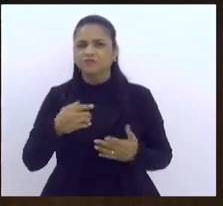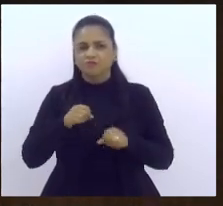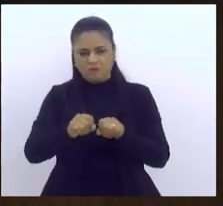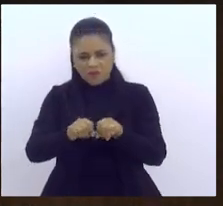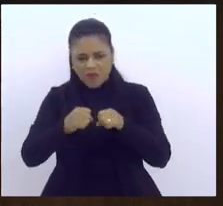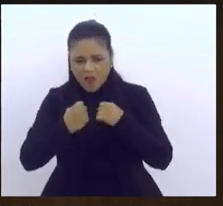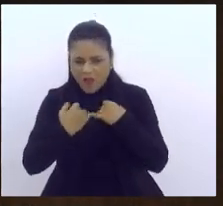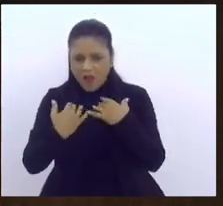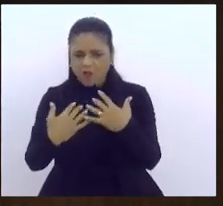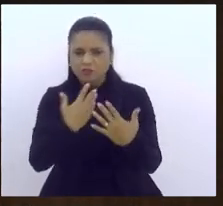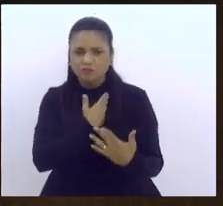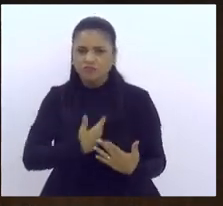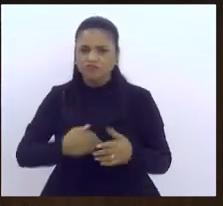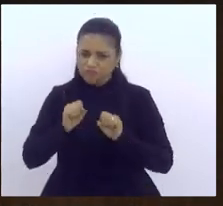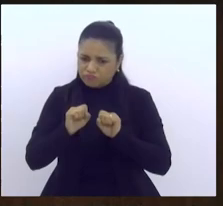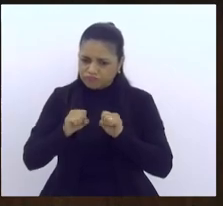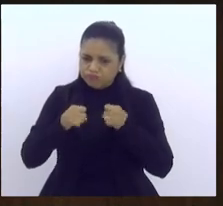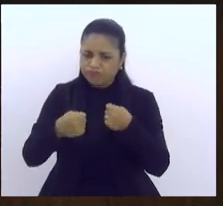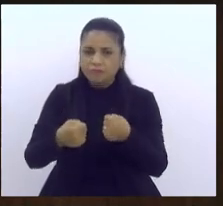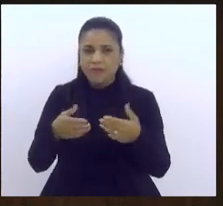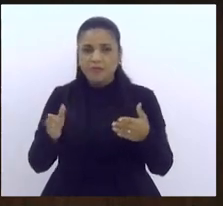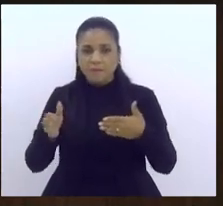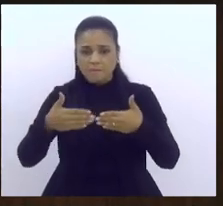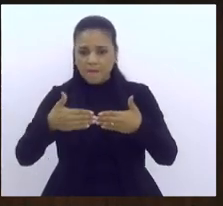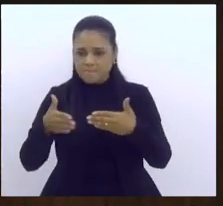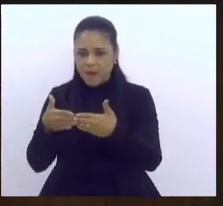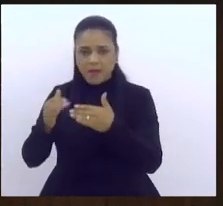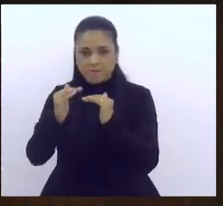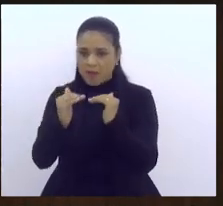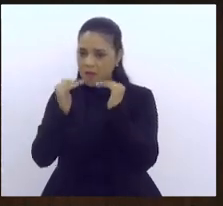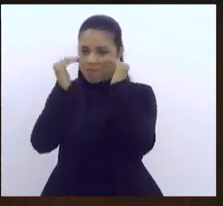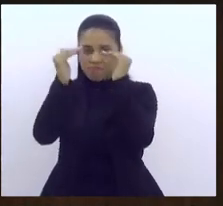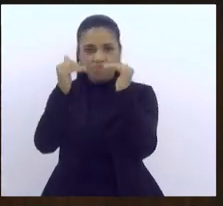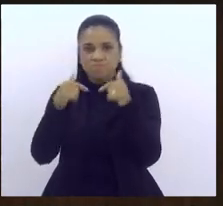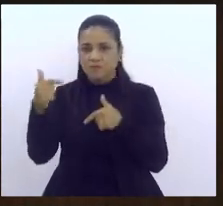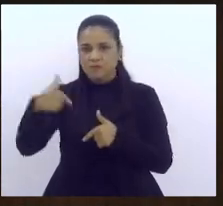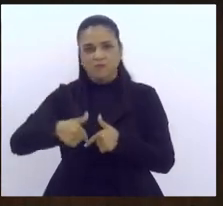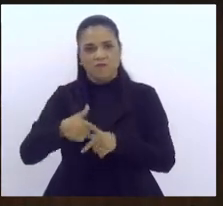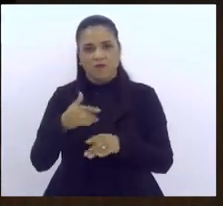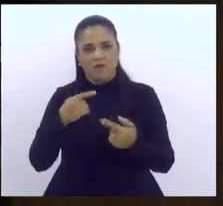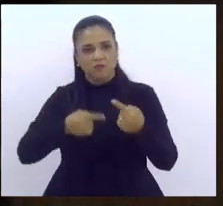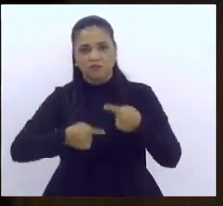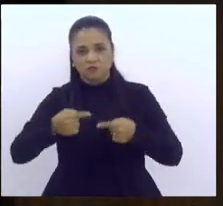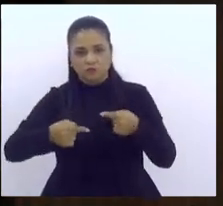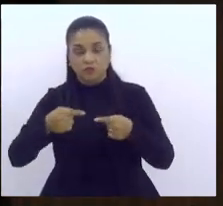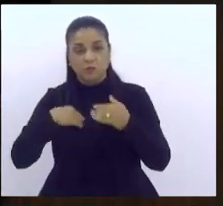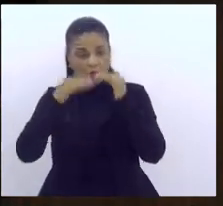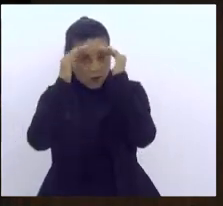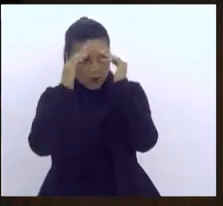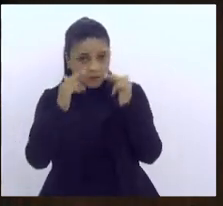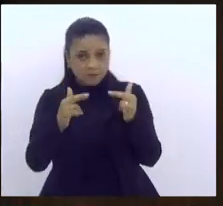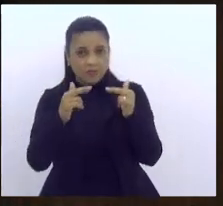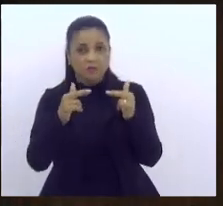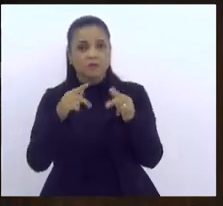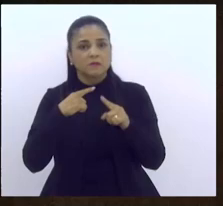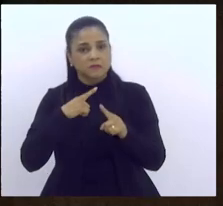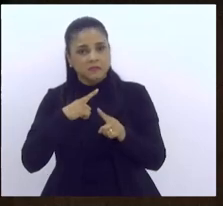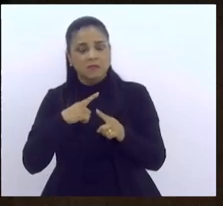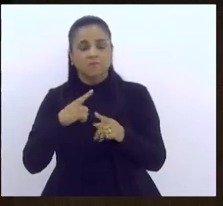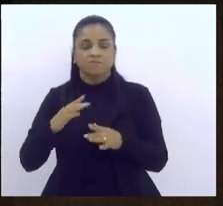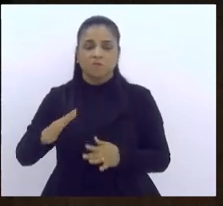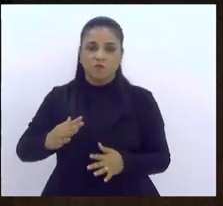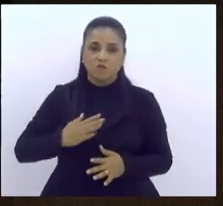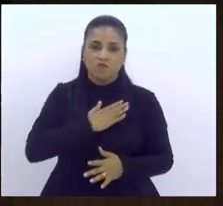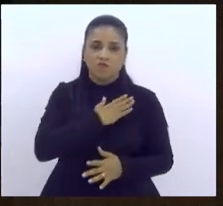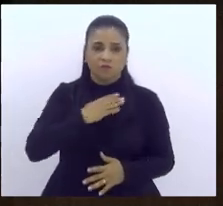um esforço de blindagem para que as autoridades não venham a essa casa. E aqui fica o meu respeito a muitos praças, a muitos oficiais da